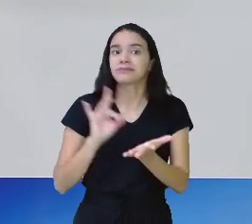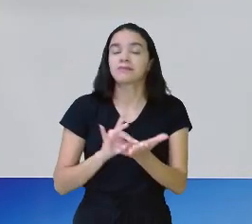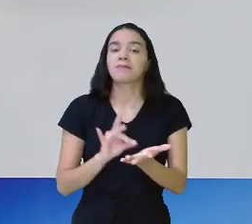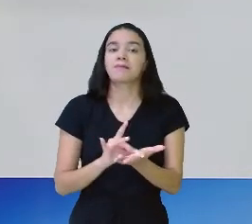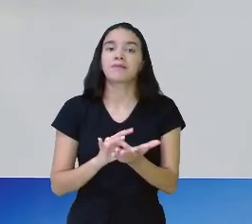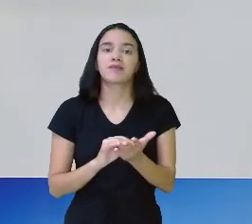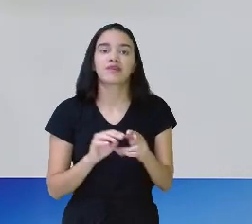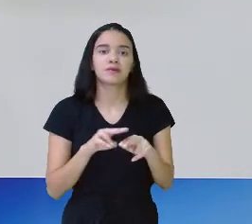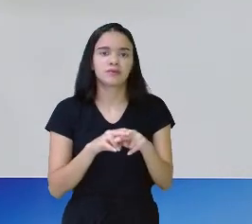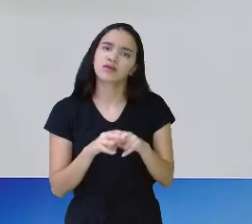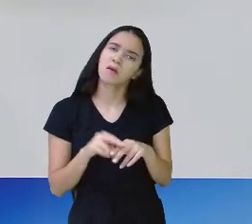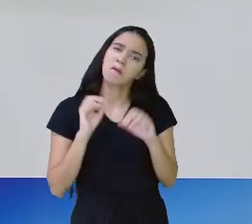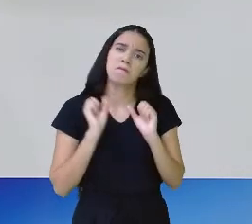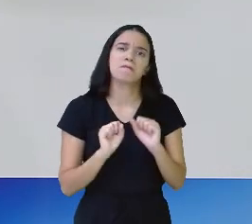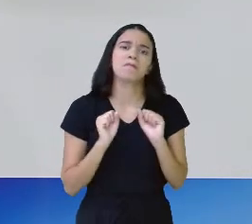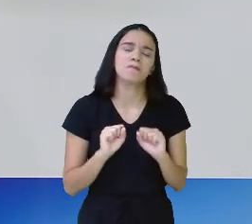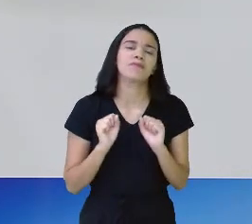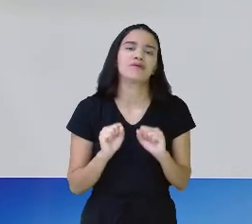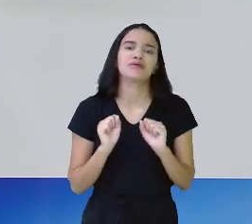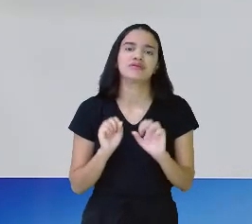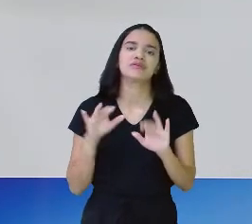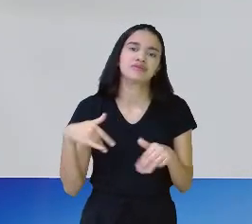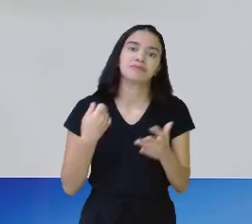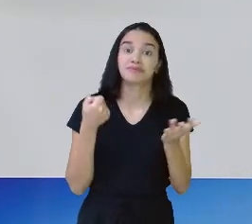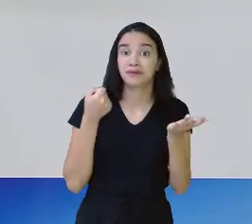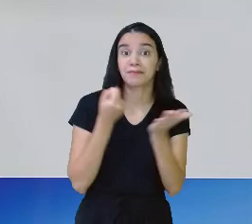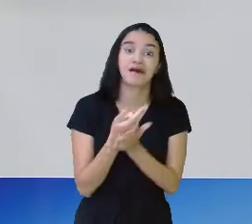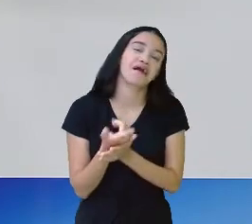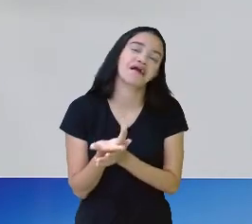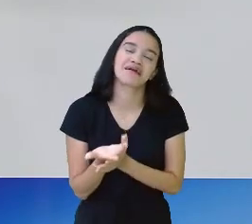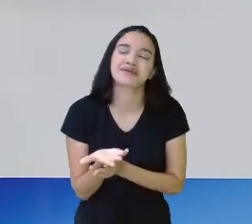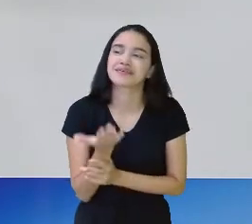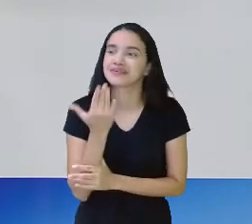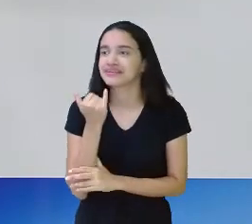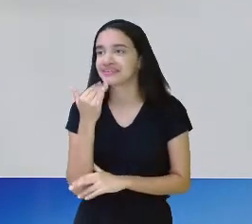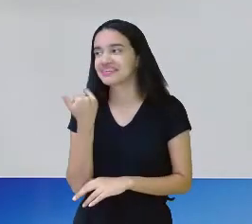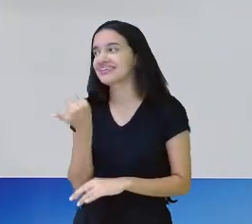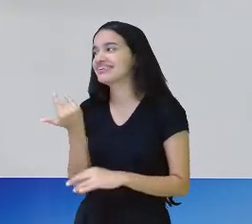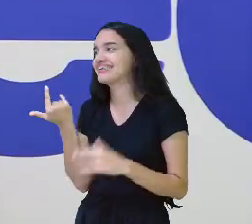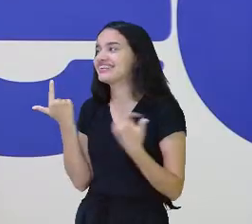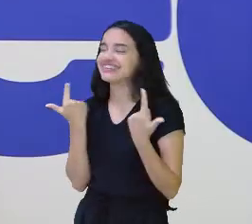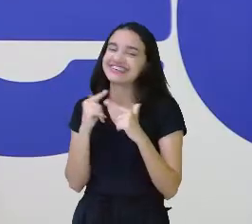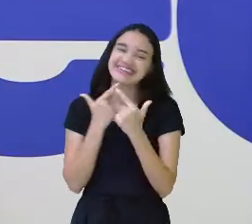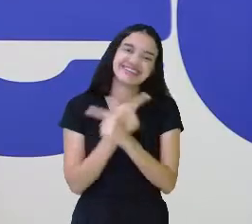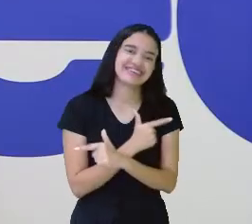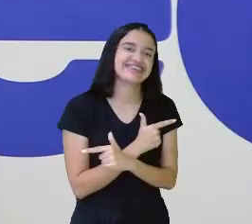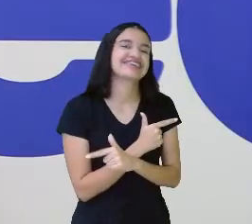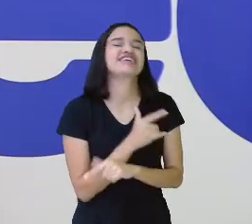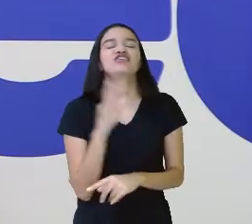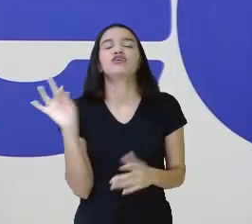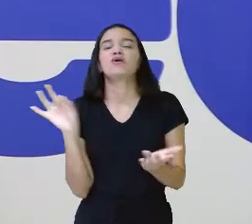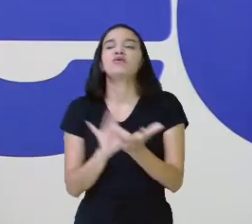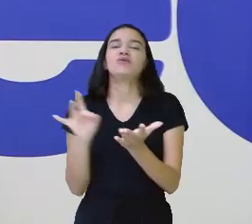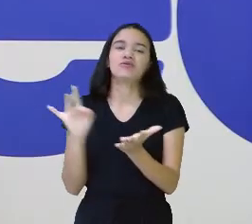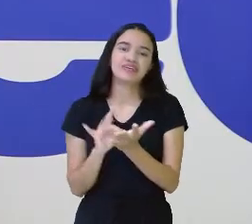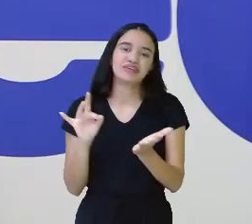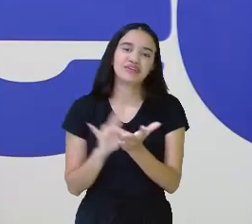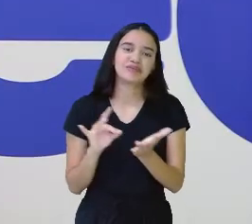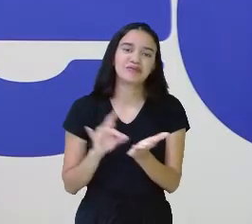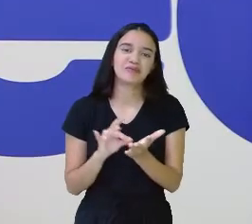assim, né? Pode ser que a gente nem possa pagar para comer, professora Márcia. É verdade,